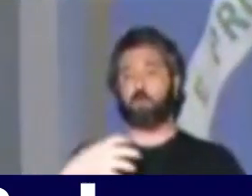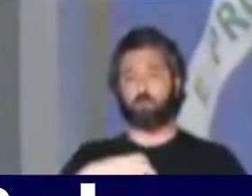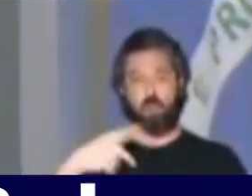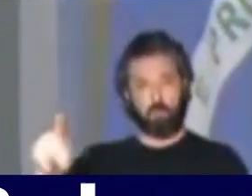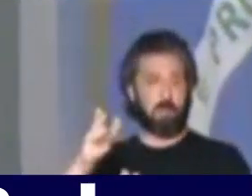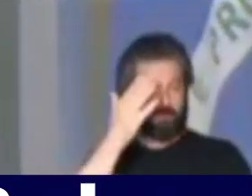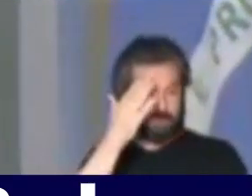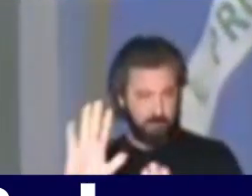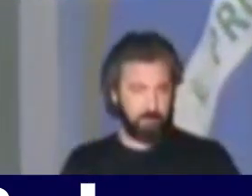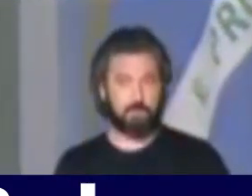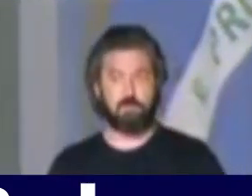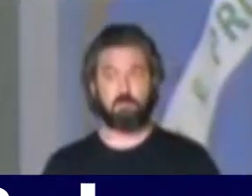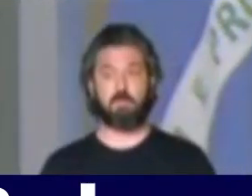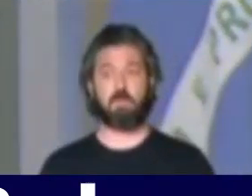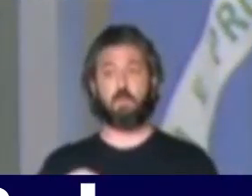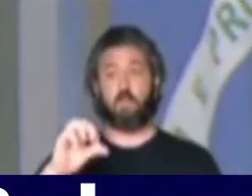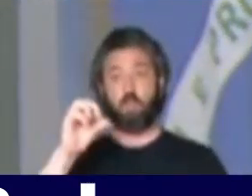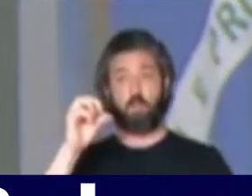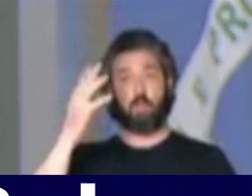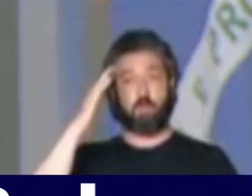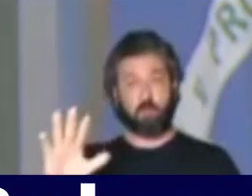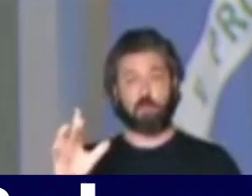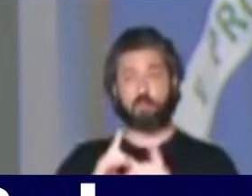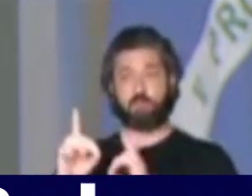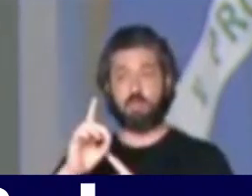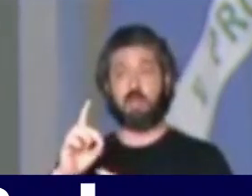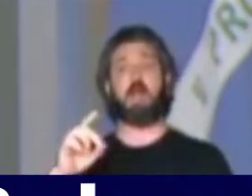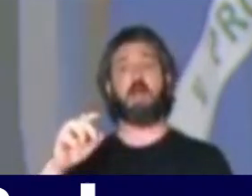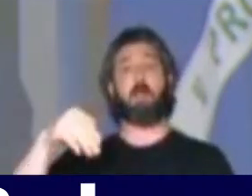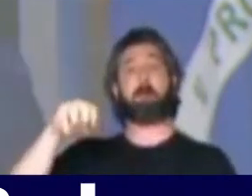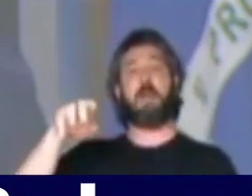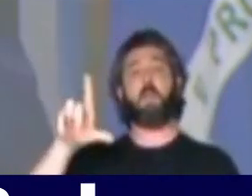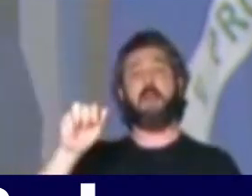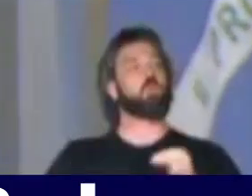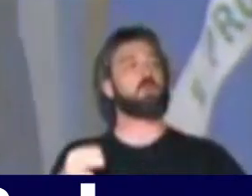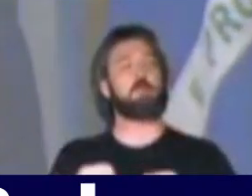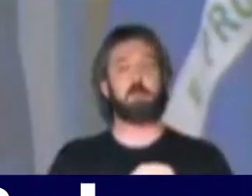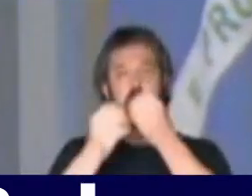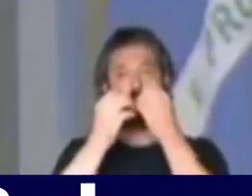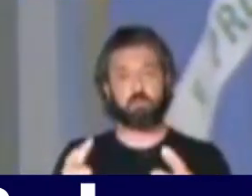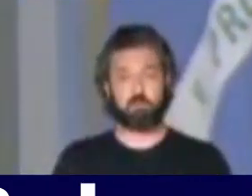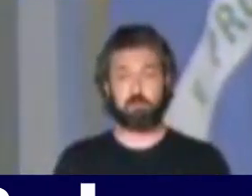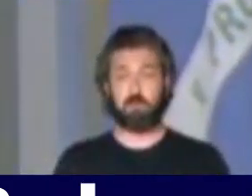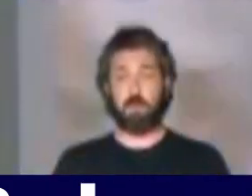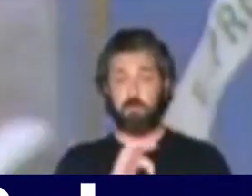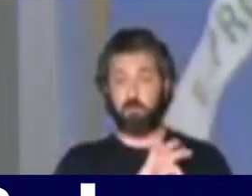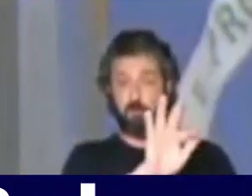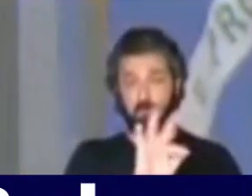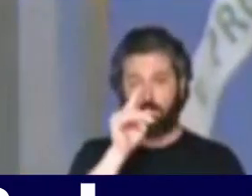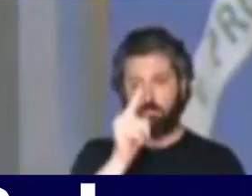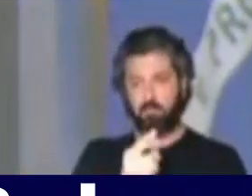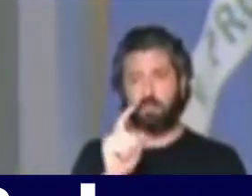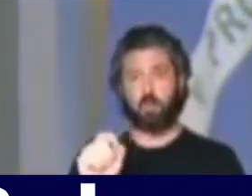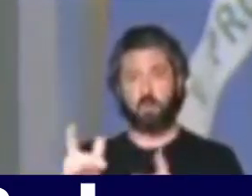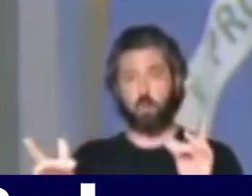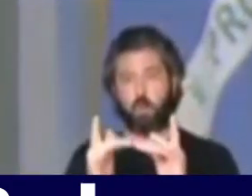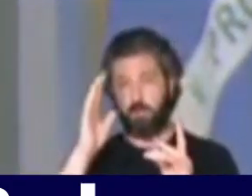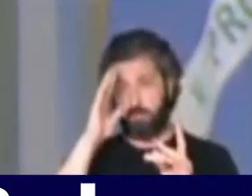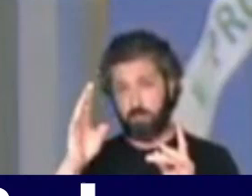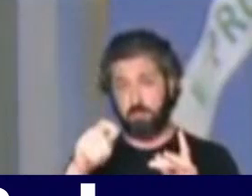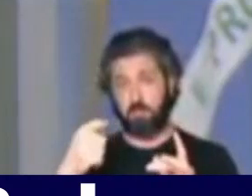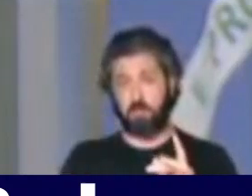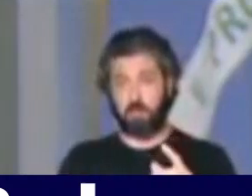aqui, presidente. 9 dias de diálogo entre Manuela Dávila e o hacker vermelho. A PF identificou que o contato